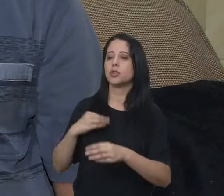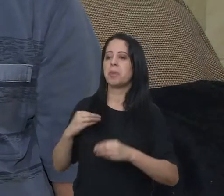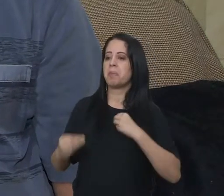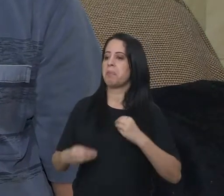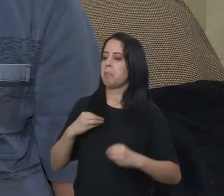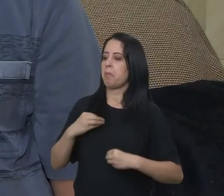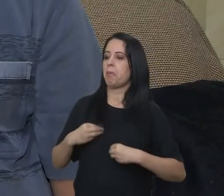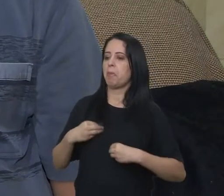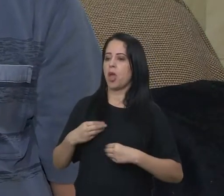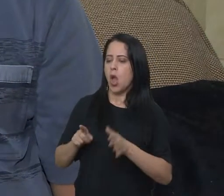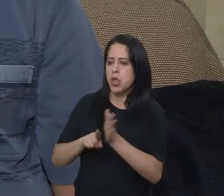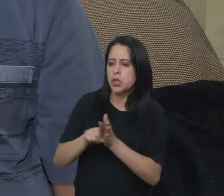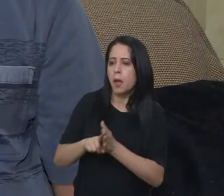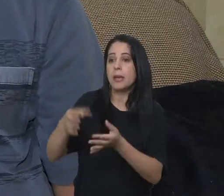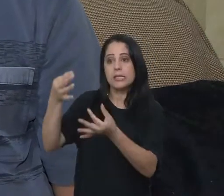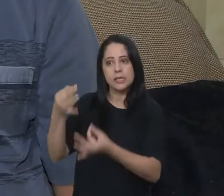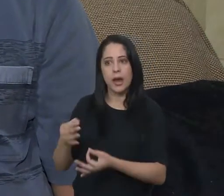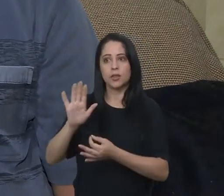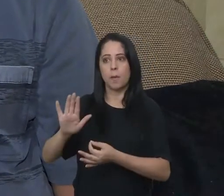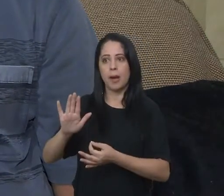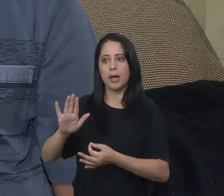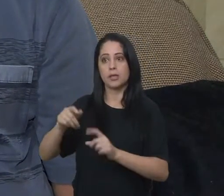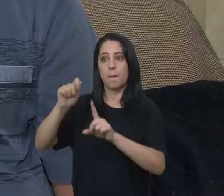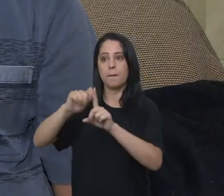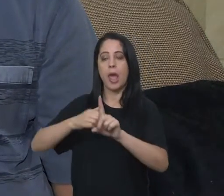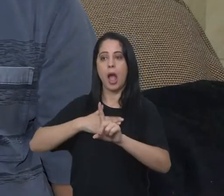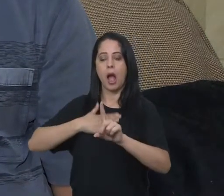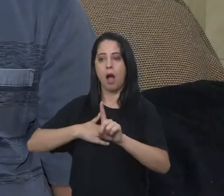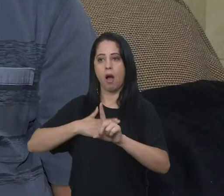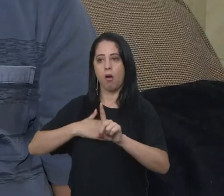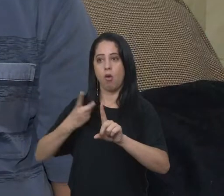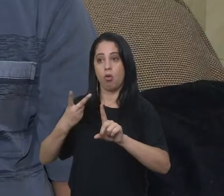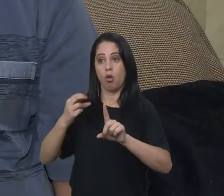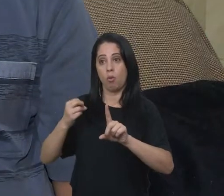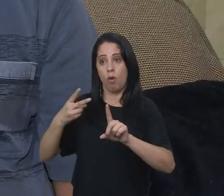deu tudo em ordem. Só que em agosto de 2020,